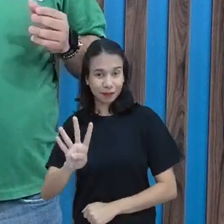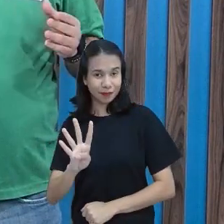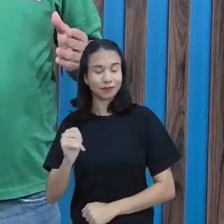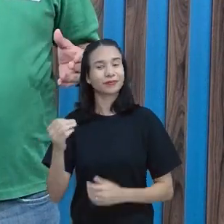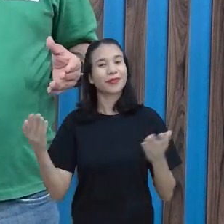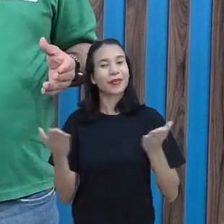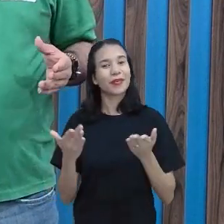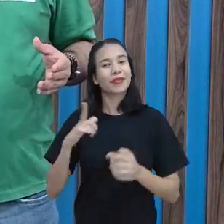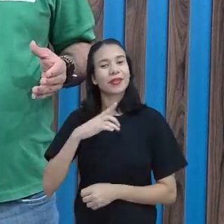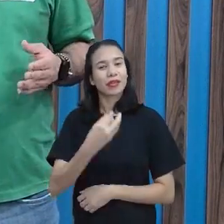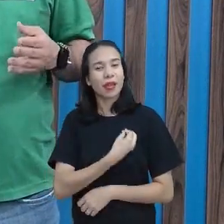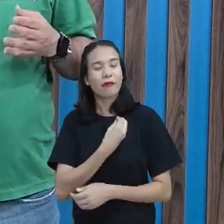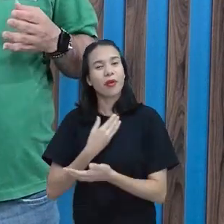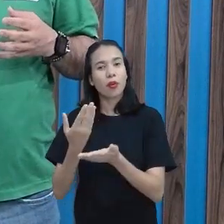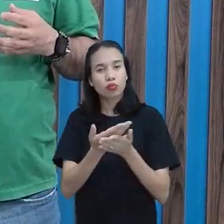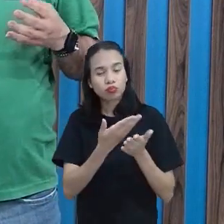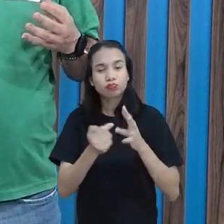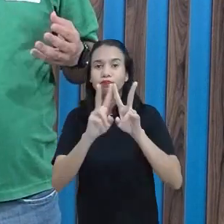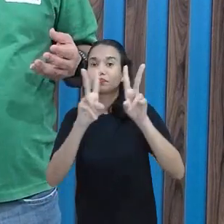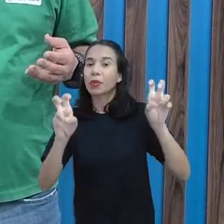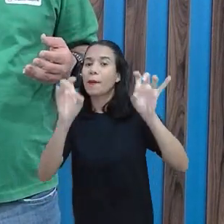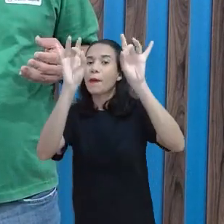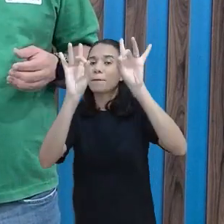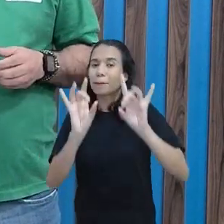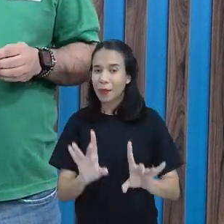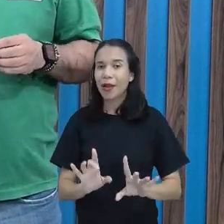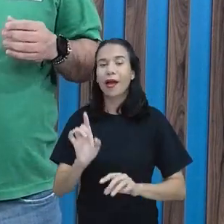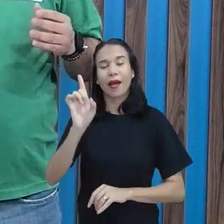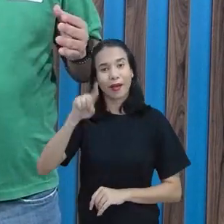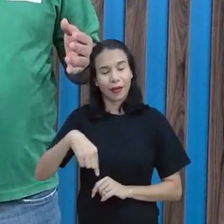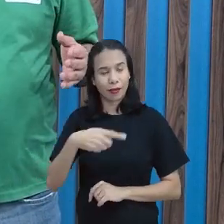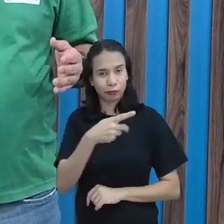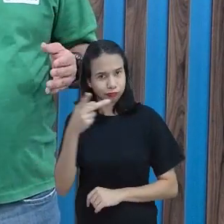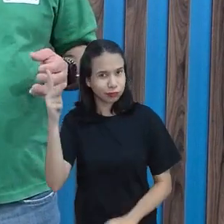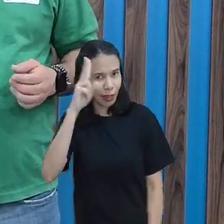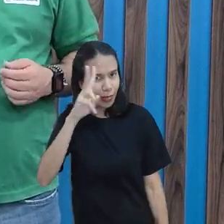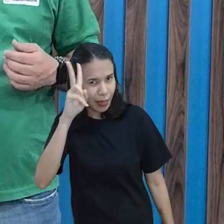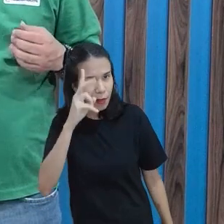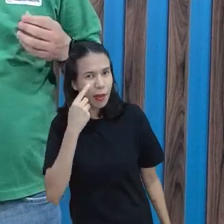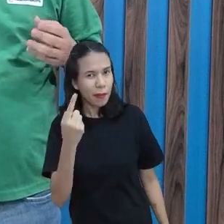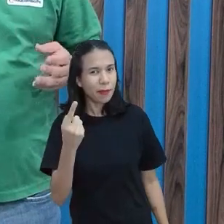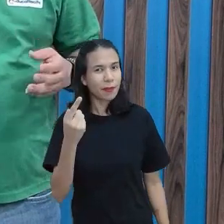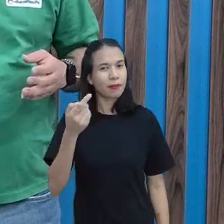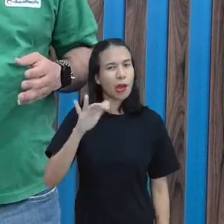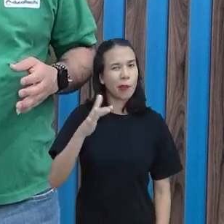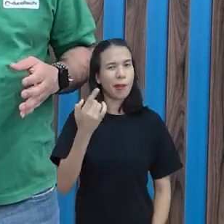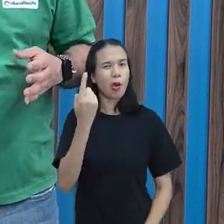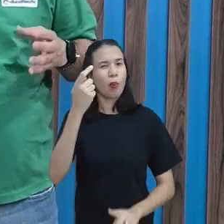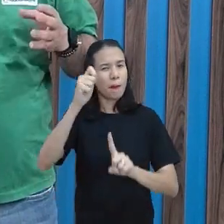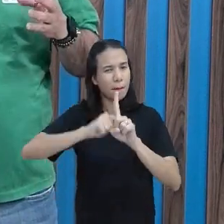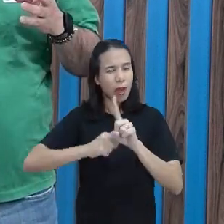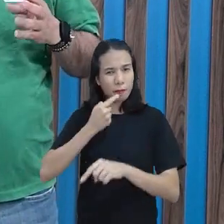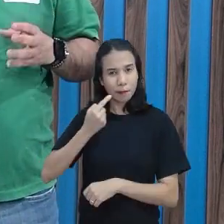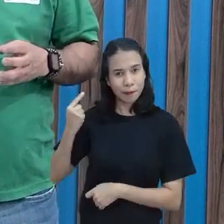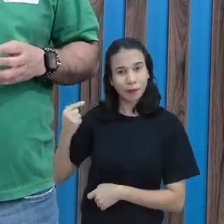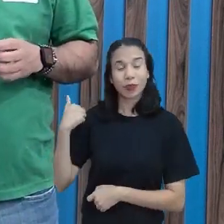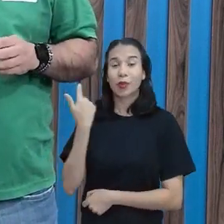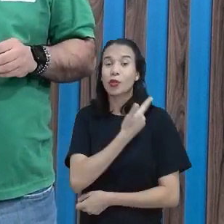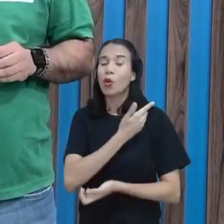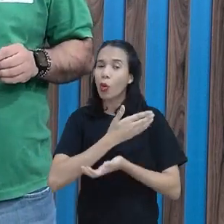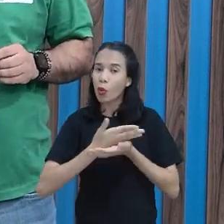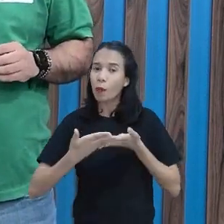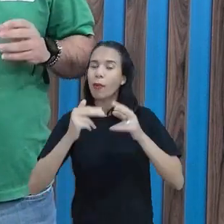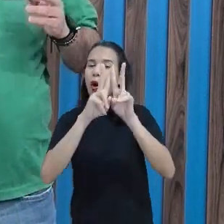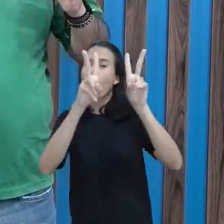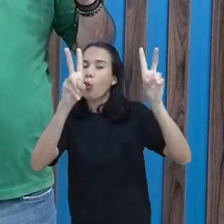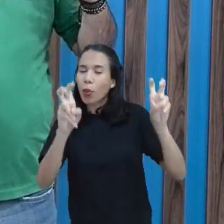E hoje nós vamos trabalhar uma temática bem especial, não sei se vocês lembram, há mais ou menos um mês atrás a gente começou falando dessa